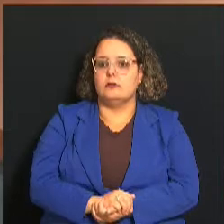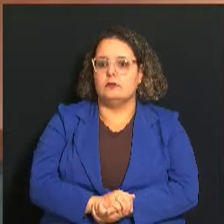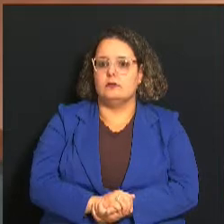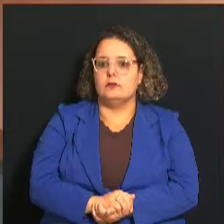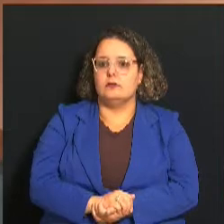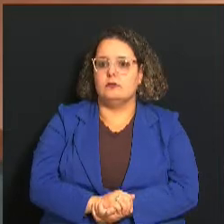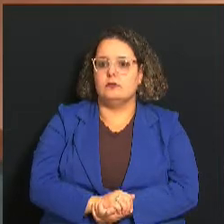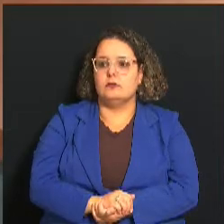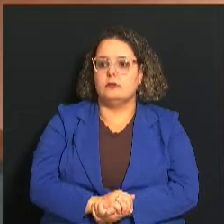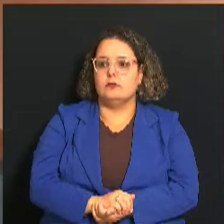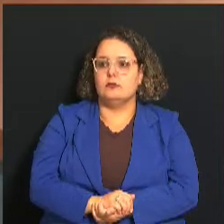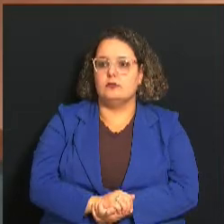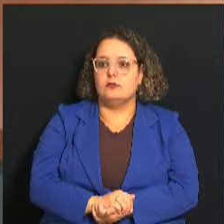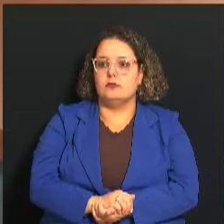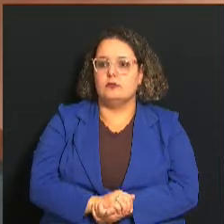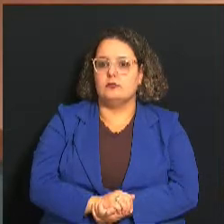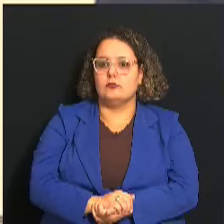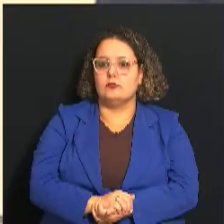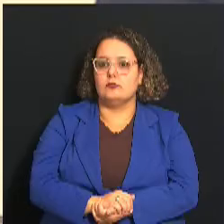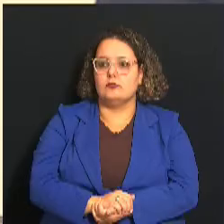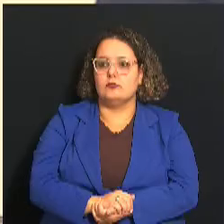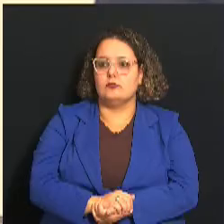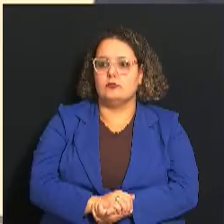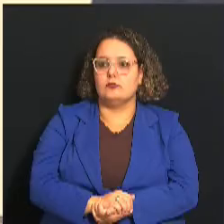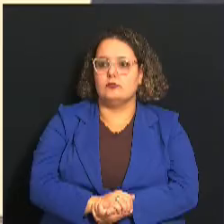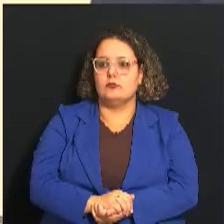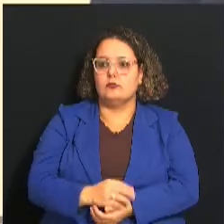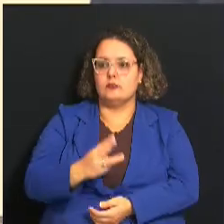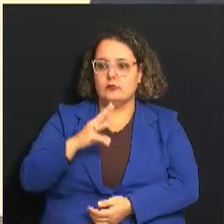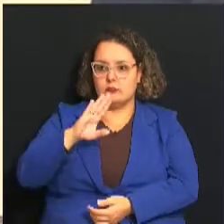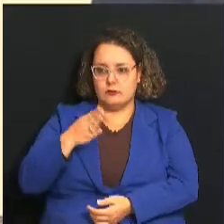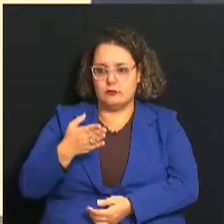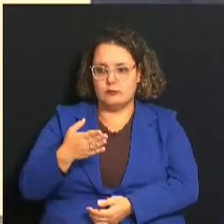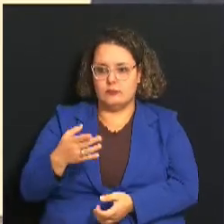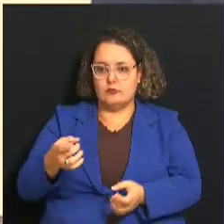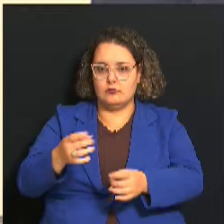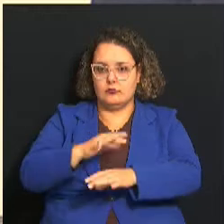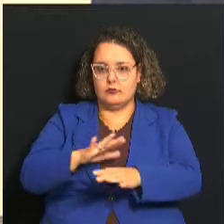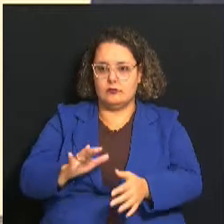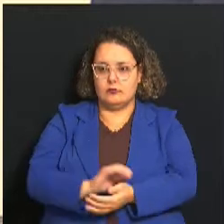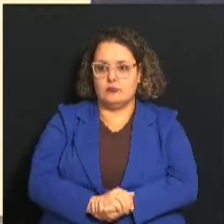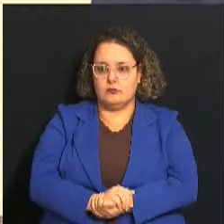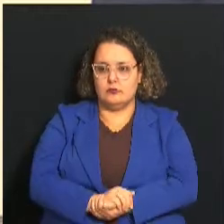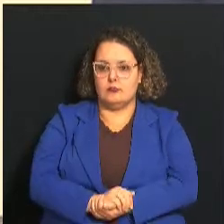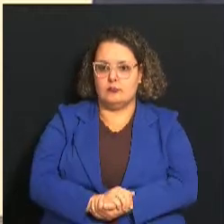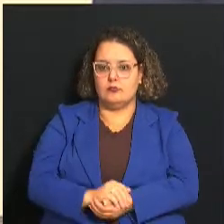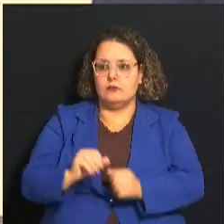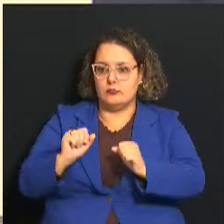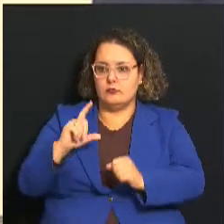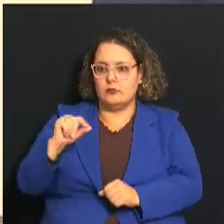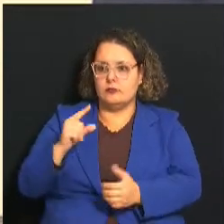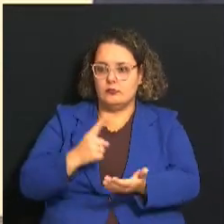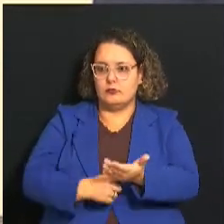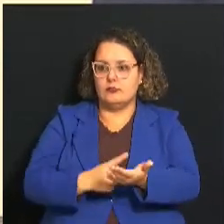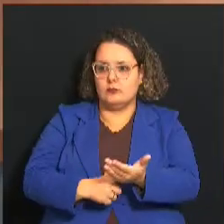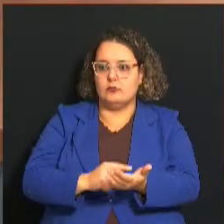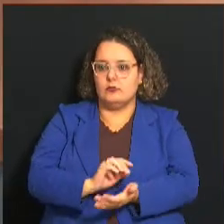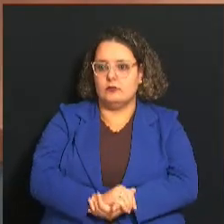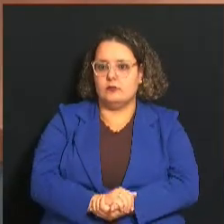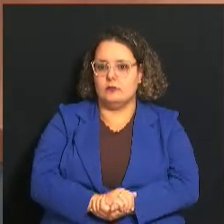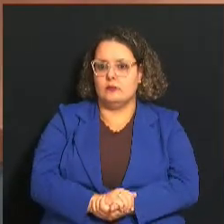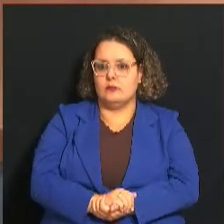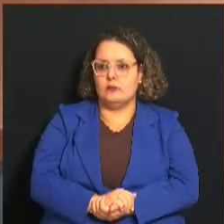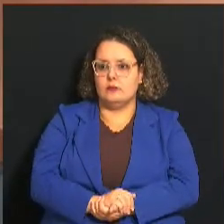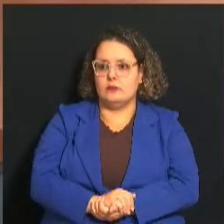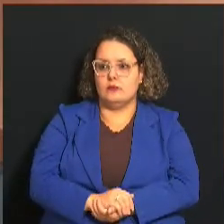O vereador Jair vai ter que ser... Eu falei que até 3h30 no máximo a gente acabava a reunião, mas pode ir, se tem compromisso, fica à vontade. A